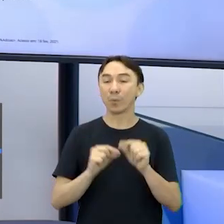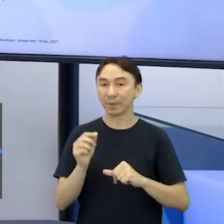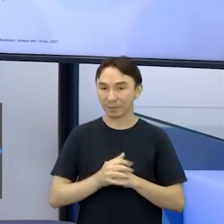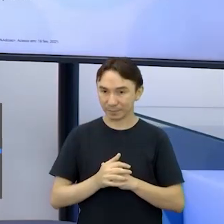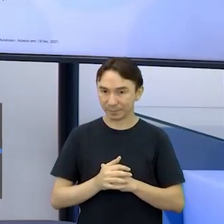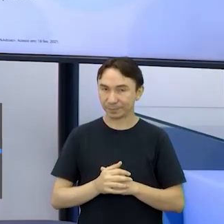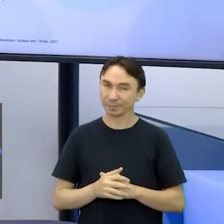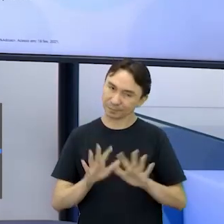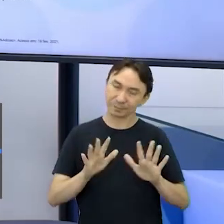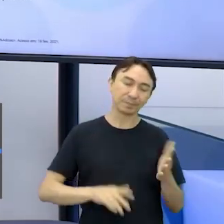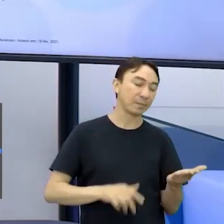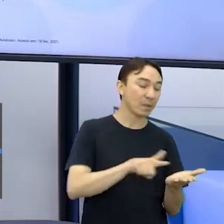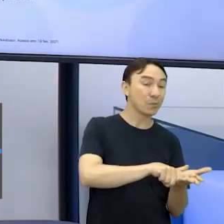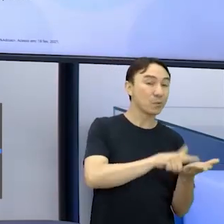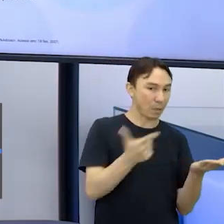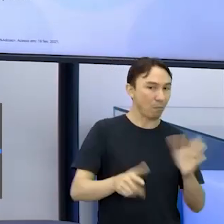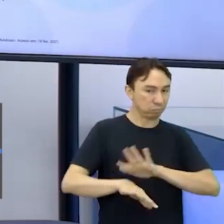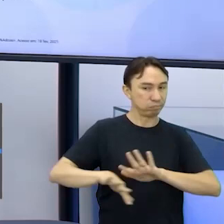fazer o quê?